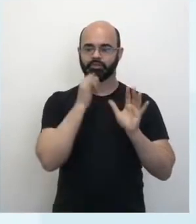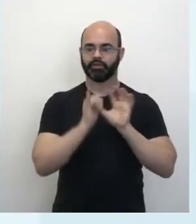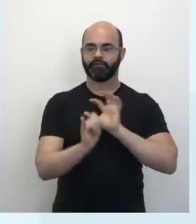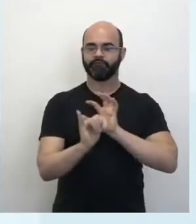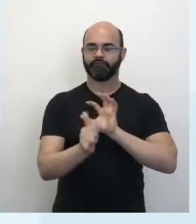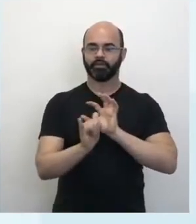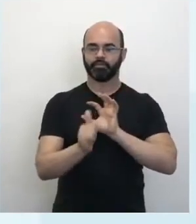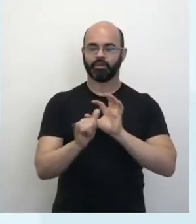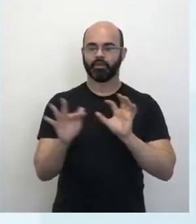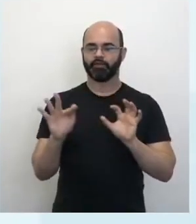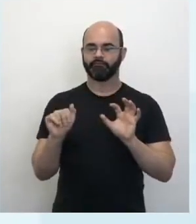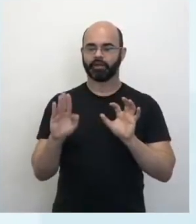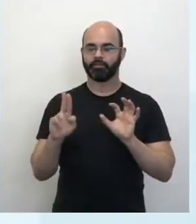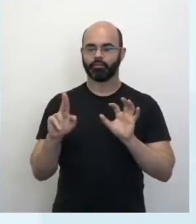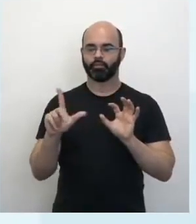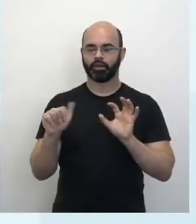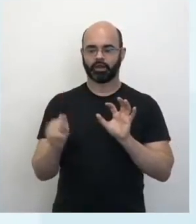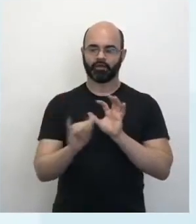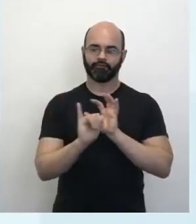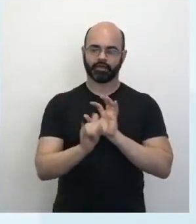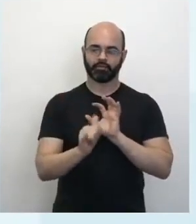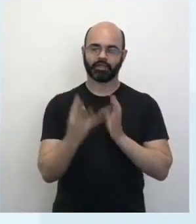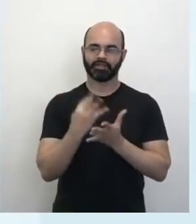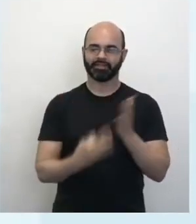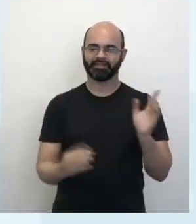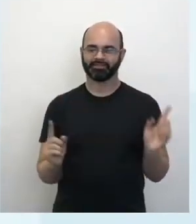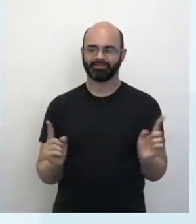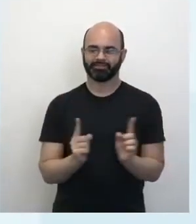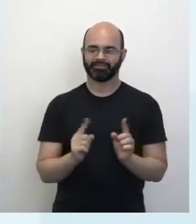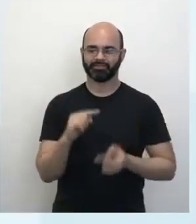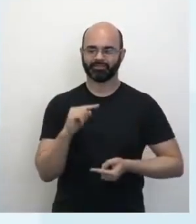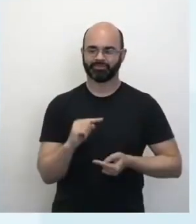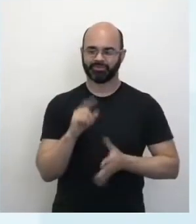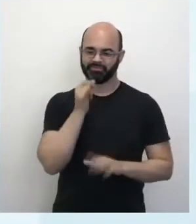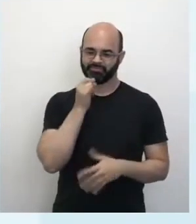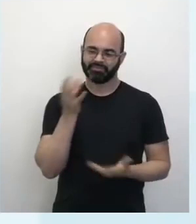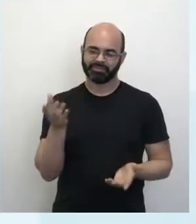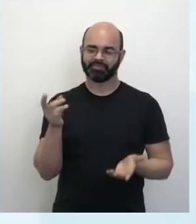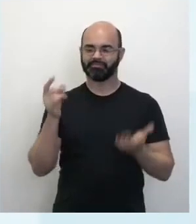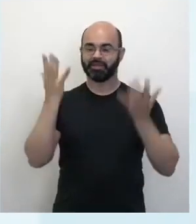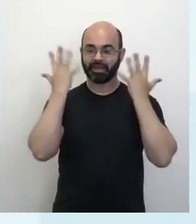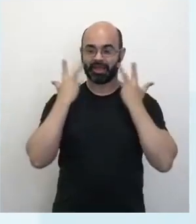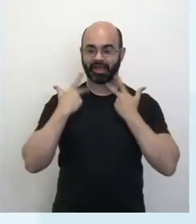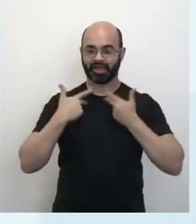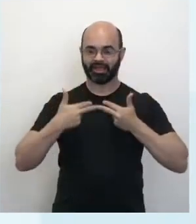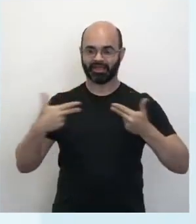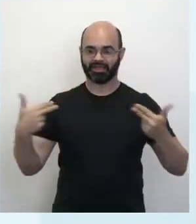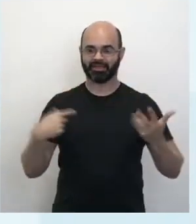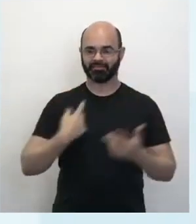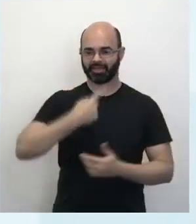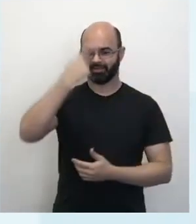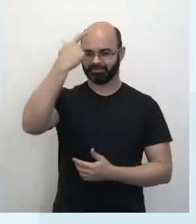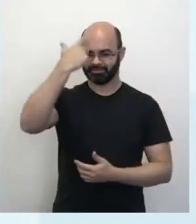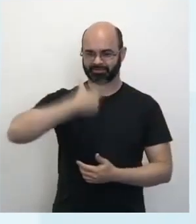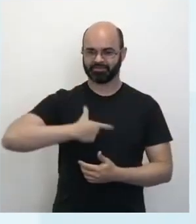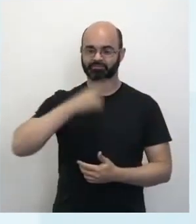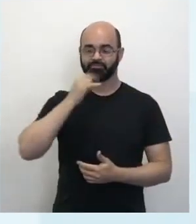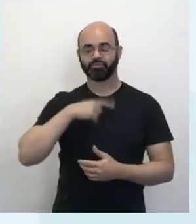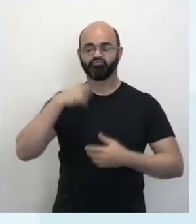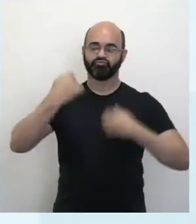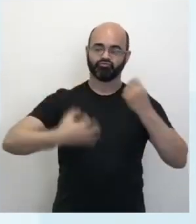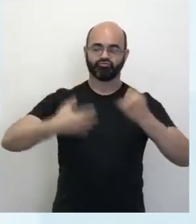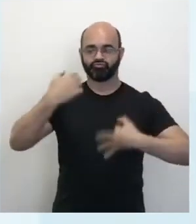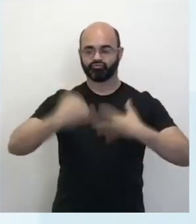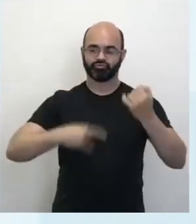as fábulas que são textos curtos e que geralmente utilizam animais como personagens, com o objetivo de passar uma lição de moral.